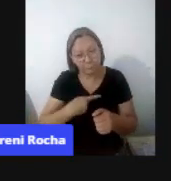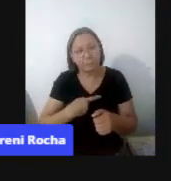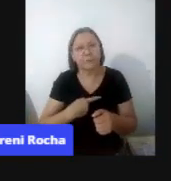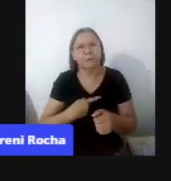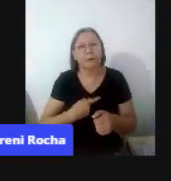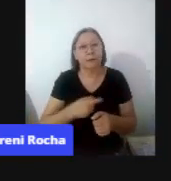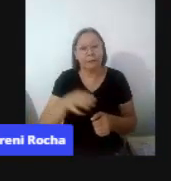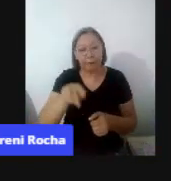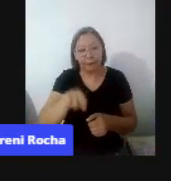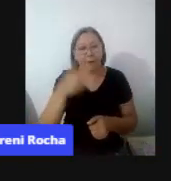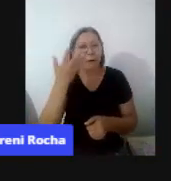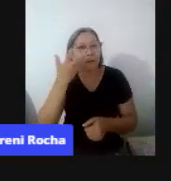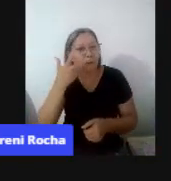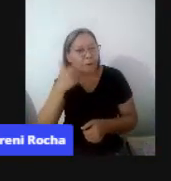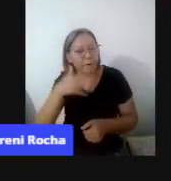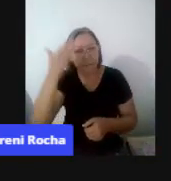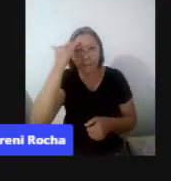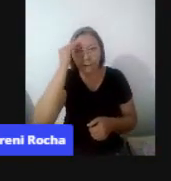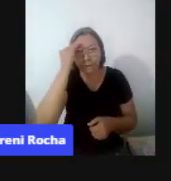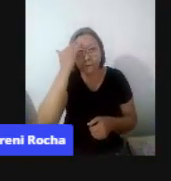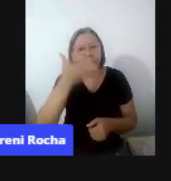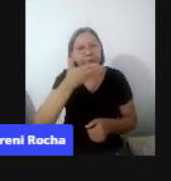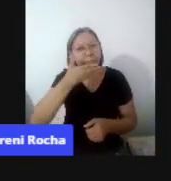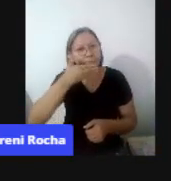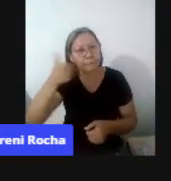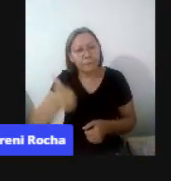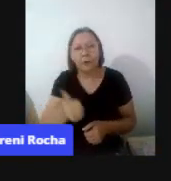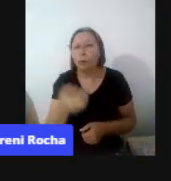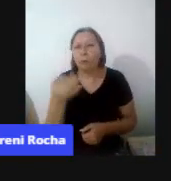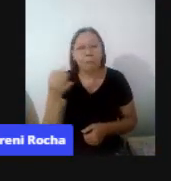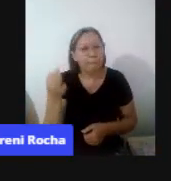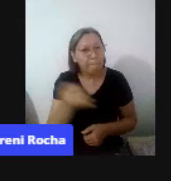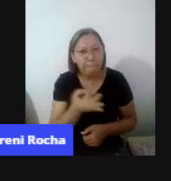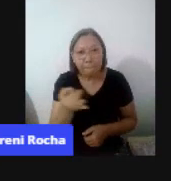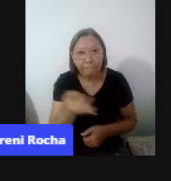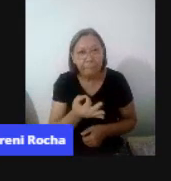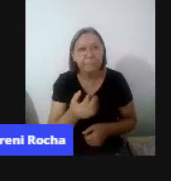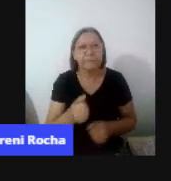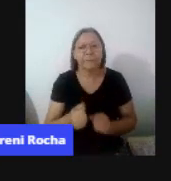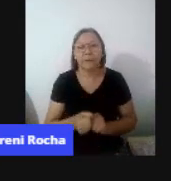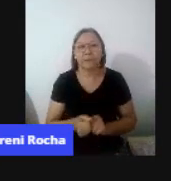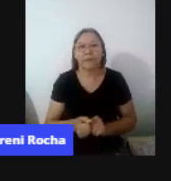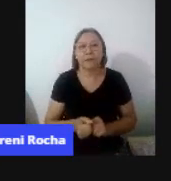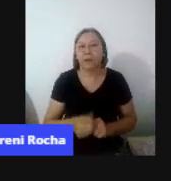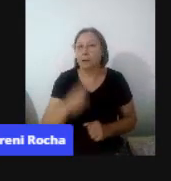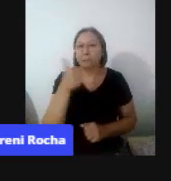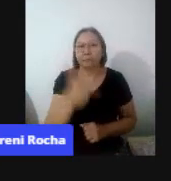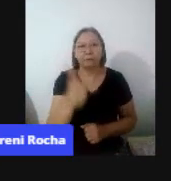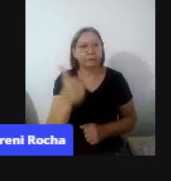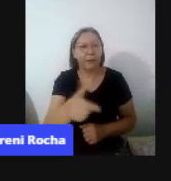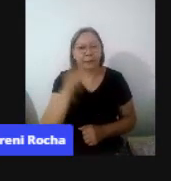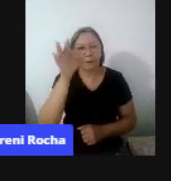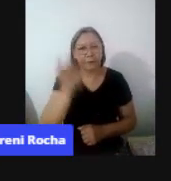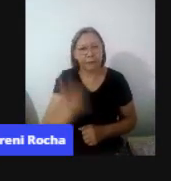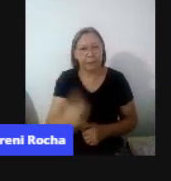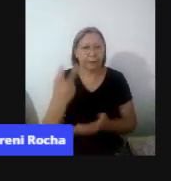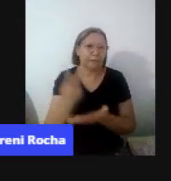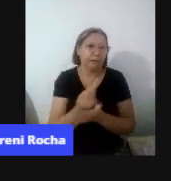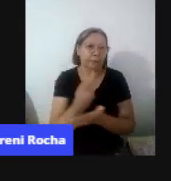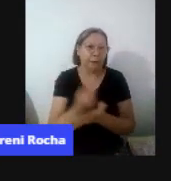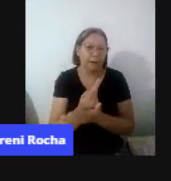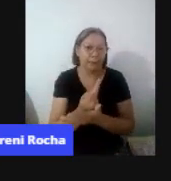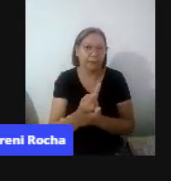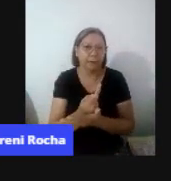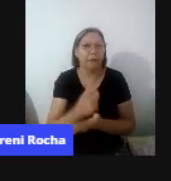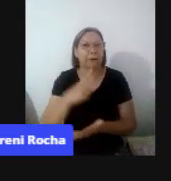ótimo, é outra forma de fazer, né? Então, por isso que a gente está falando, não existe o certo nem o errado, existe